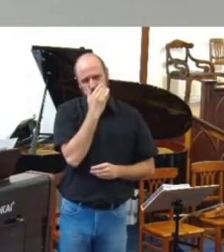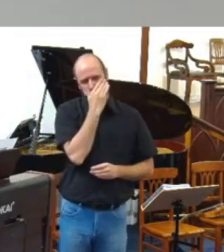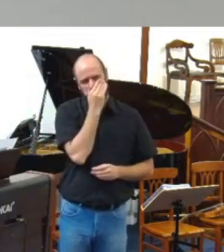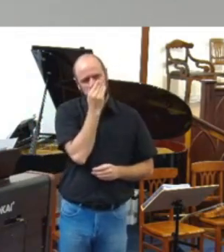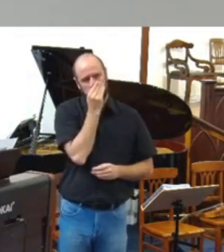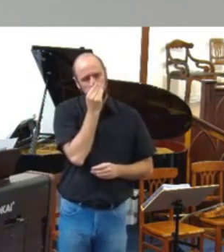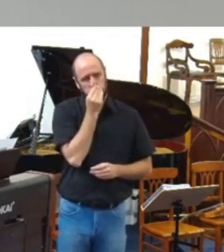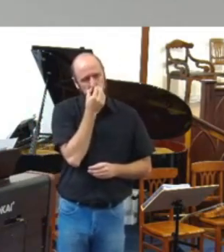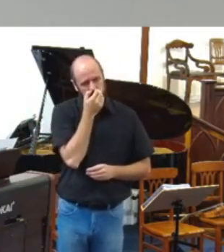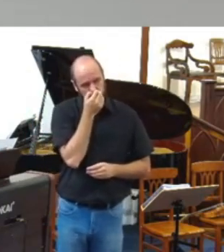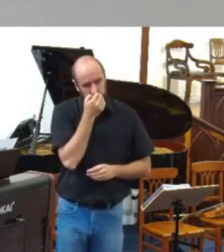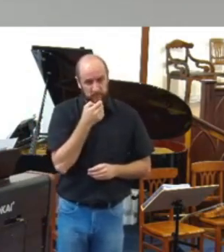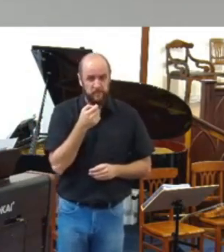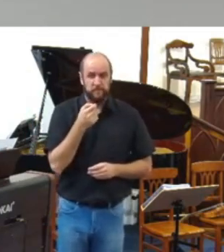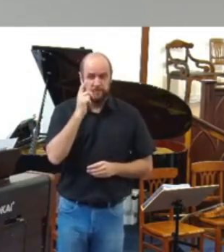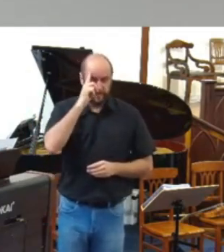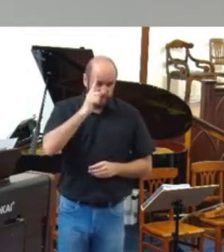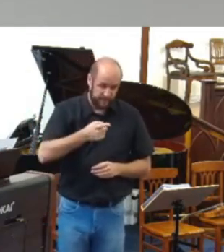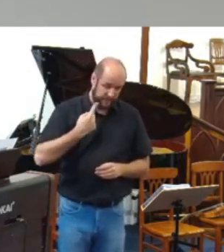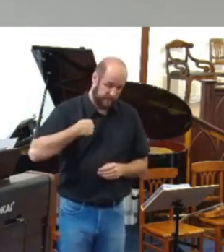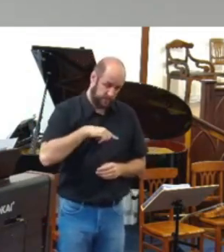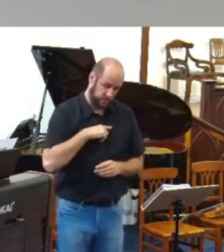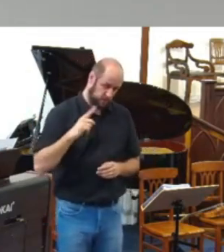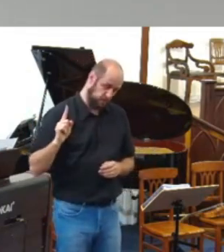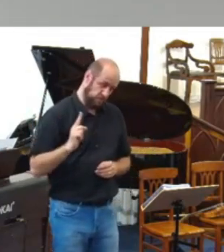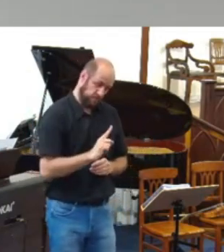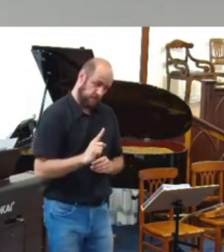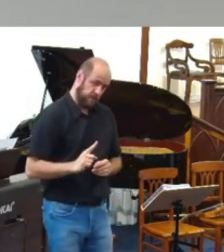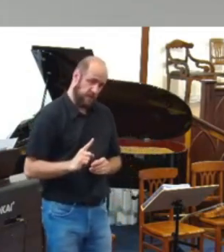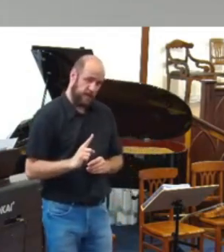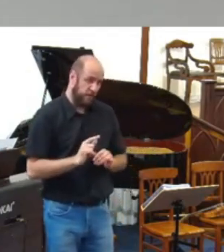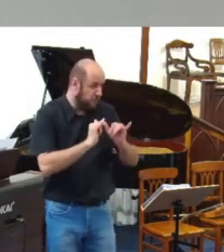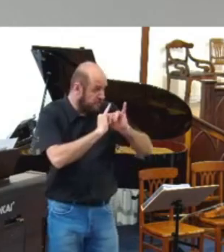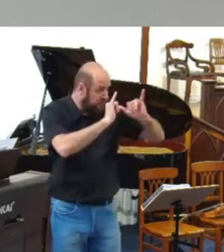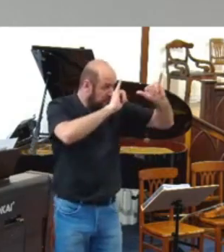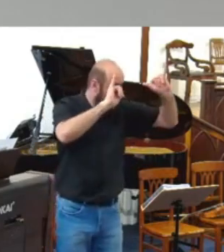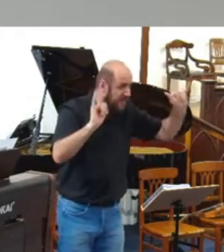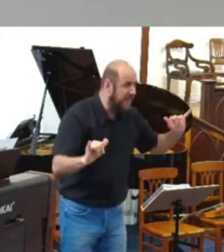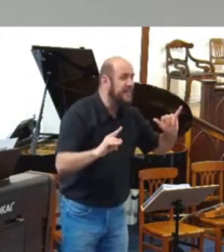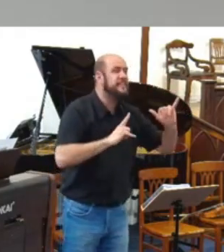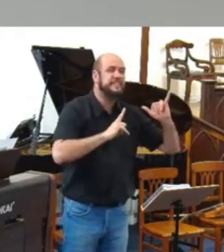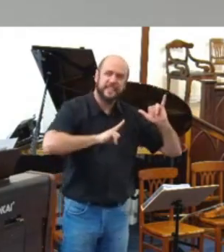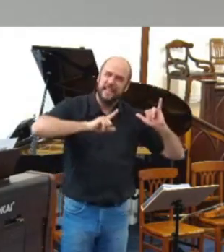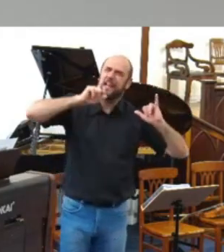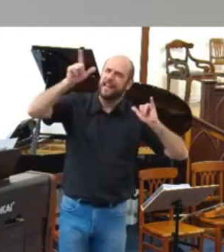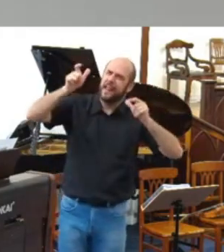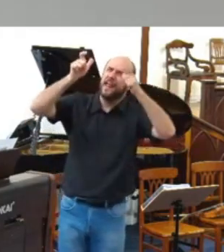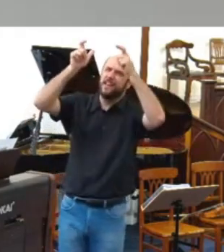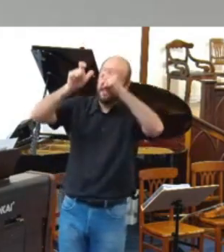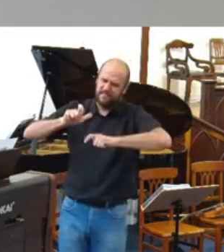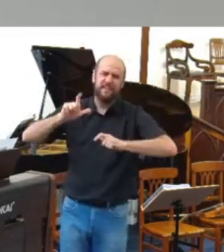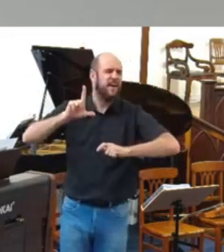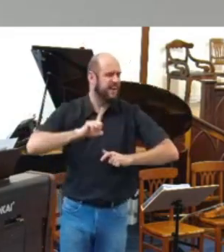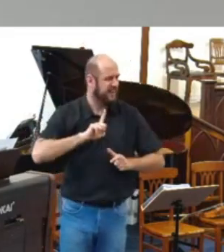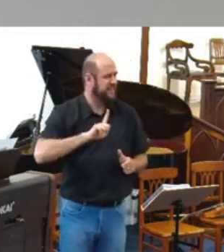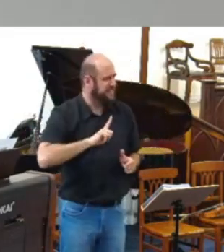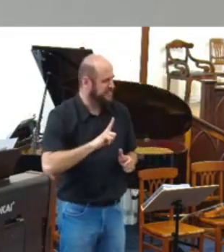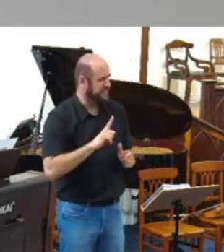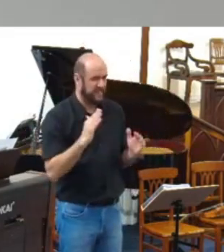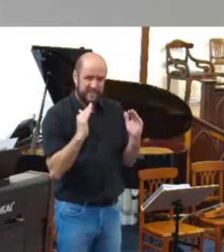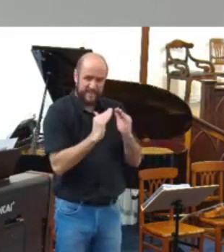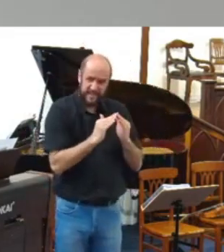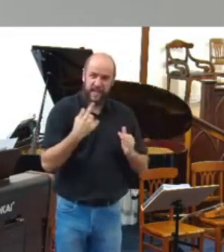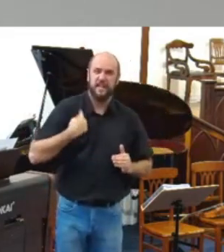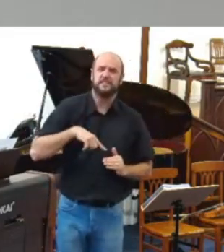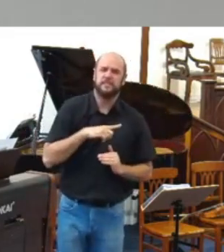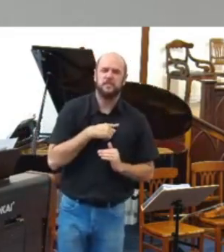Agora nós somos enviados ao mundo para dizer: tem uma morada, gente, tem um lugar, gente, dentro das nossas casas. Hoje é